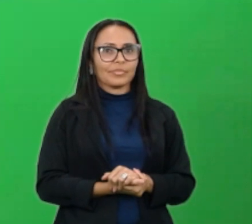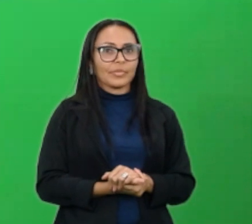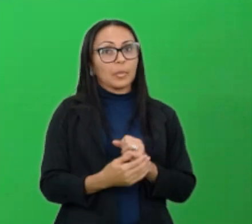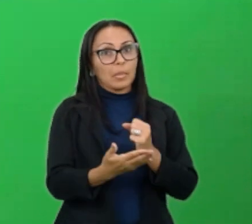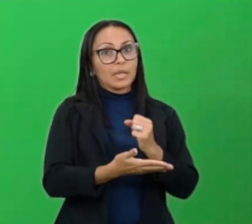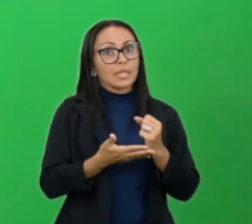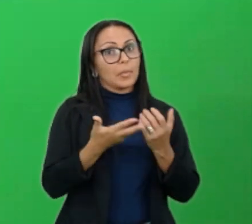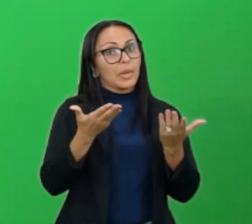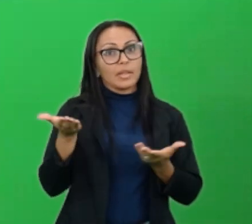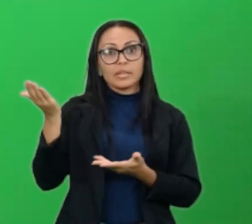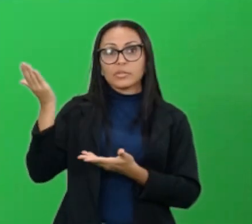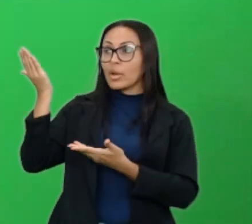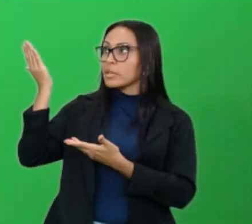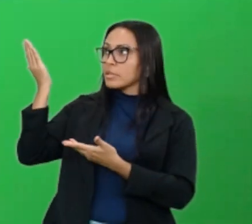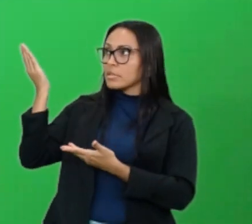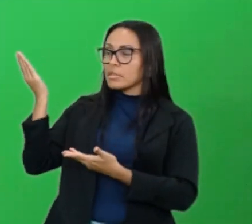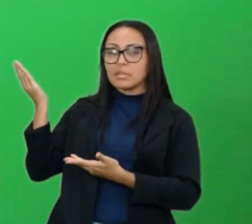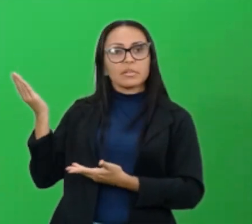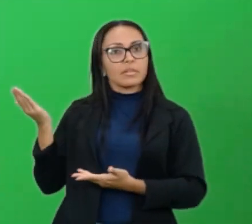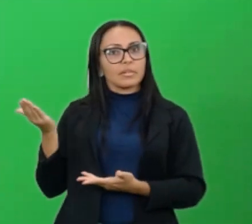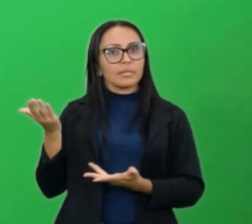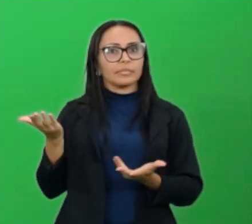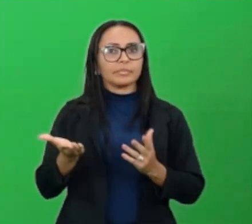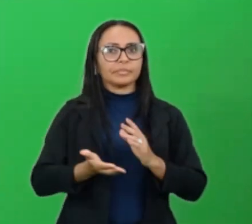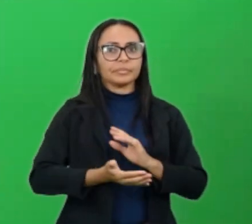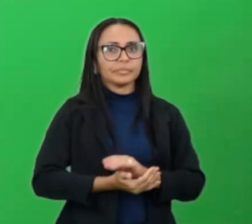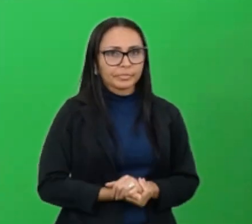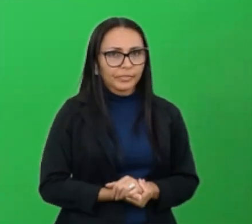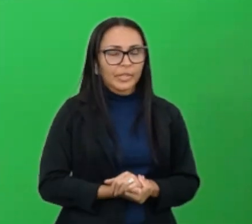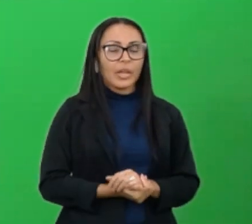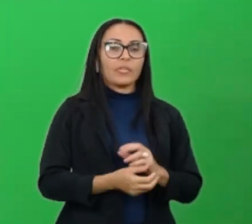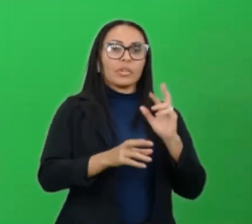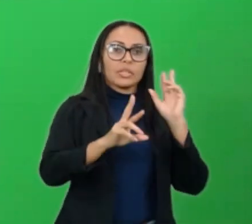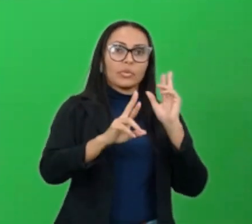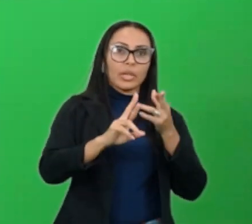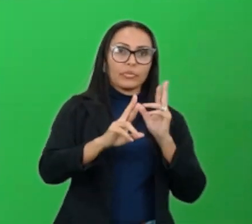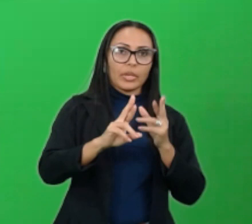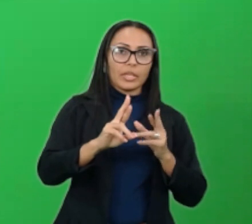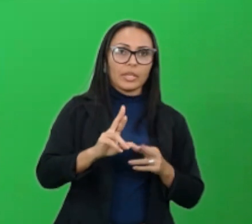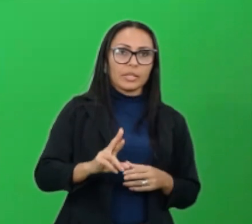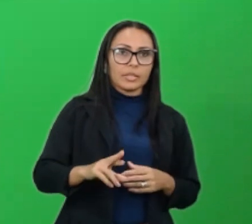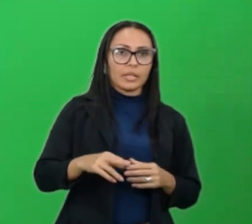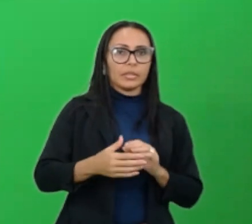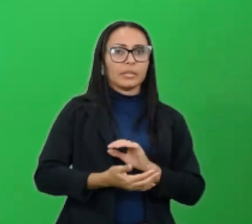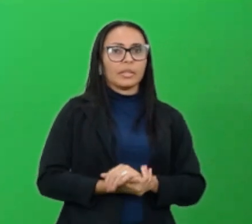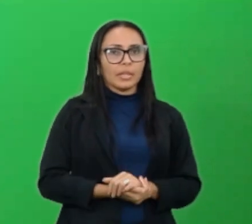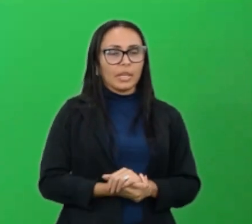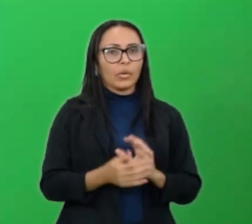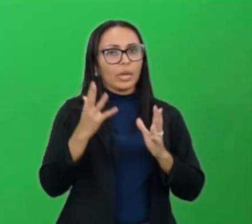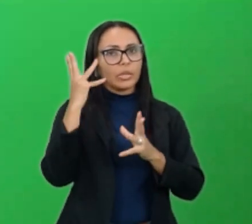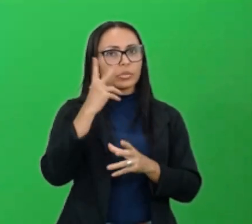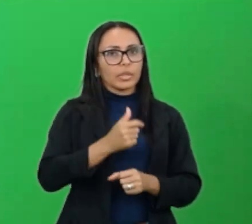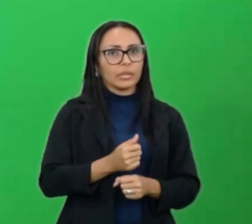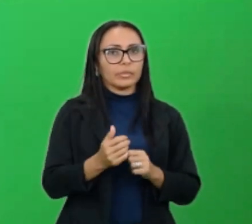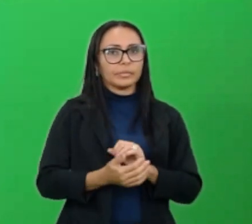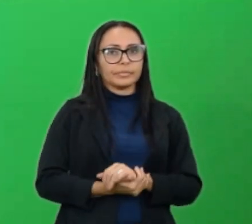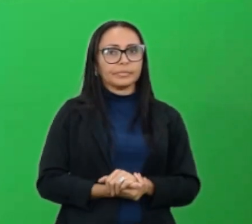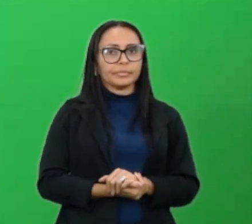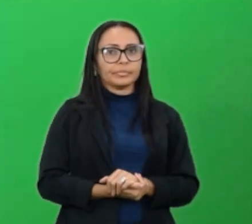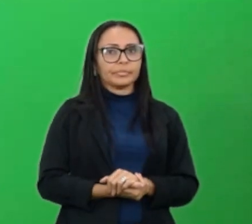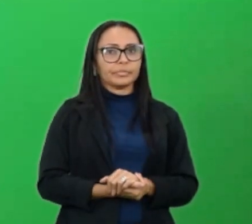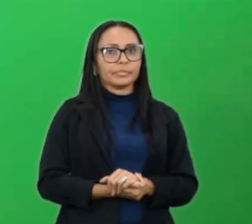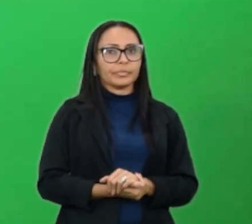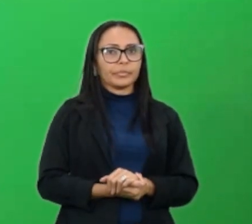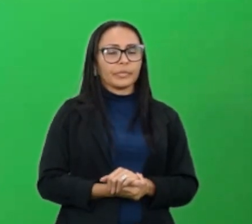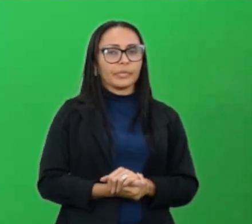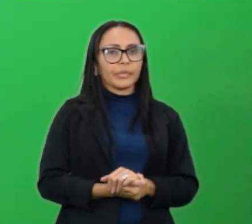foi colocado uma captura de tela, né, fazendo referência a esse resultado. Bom, então nós